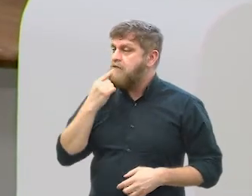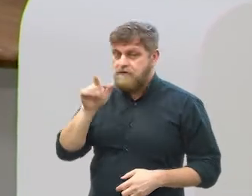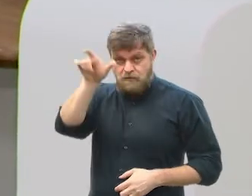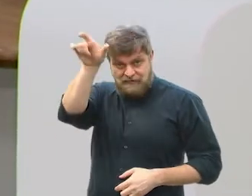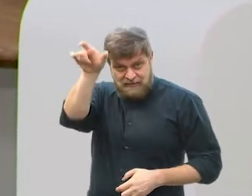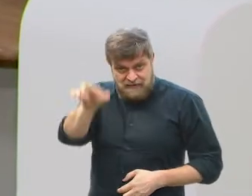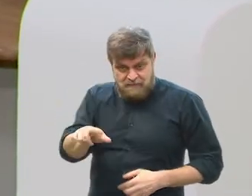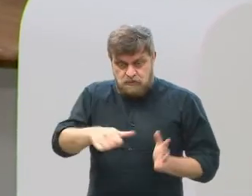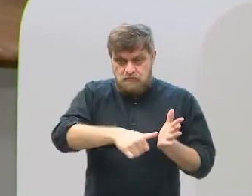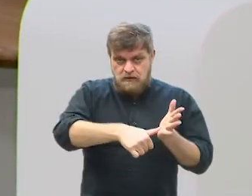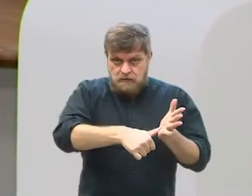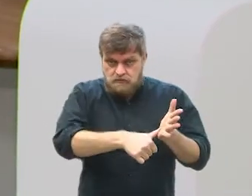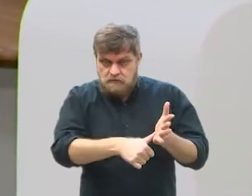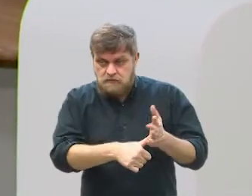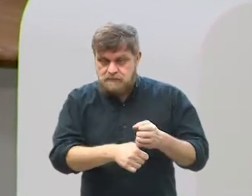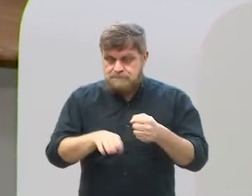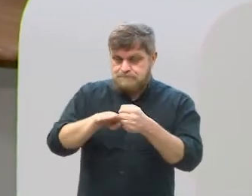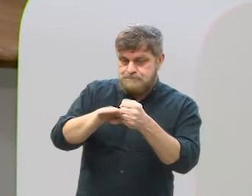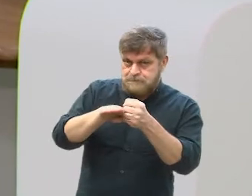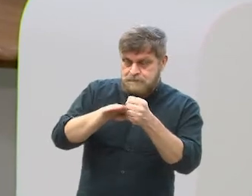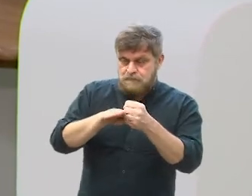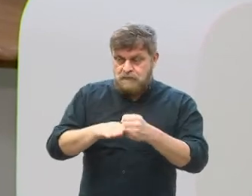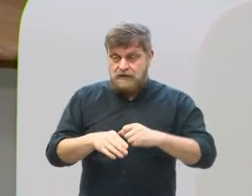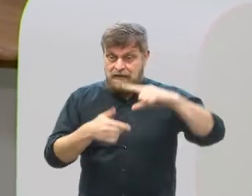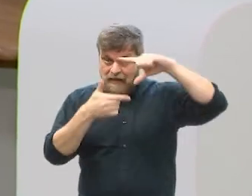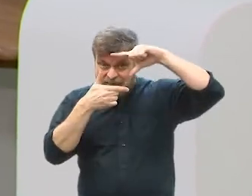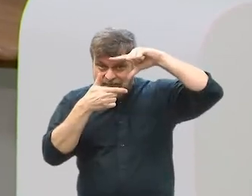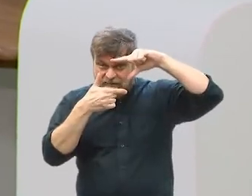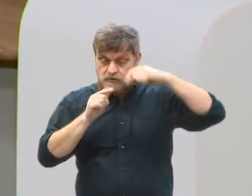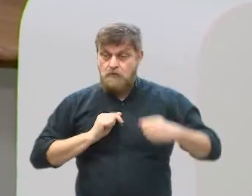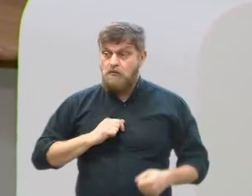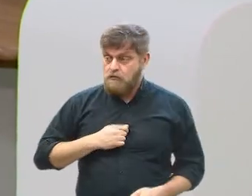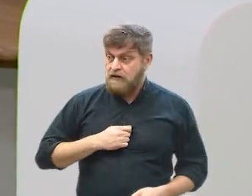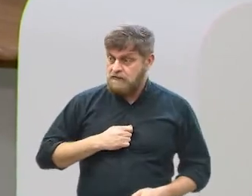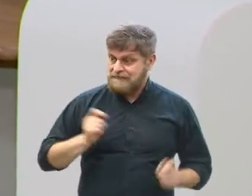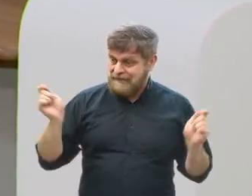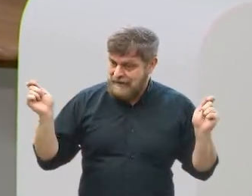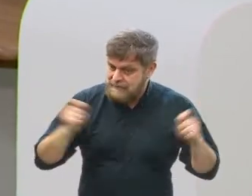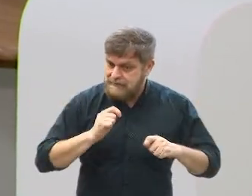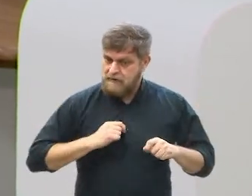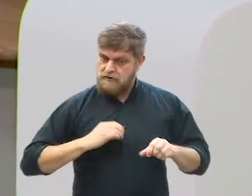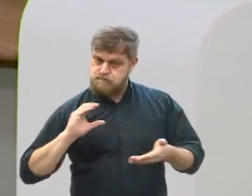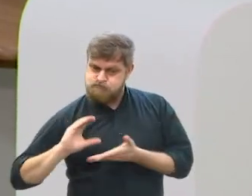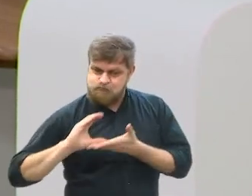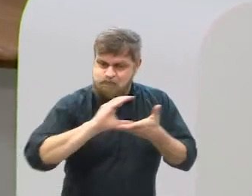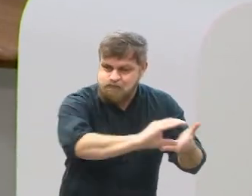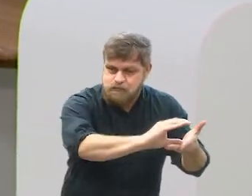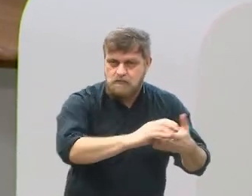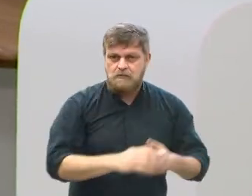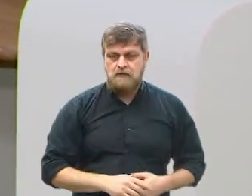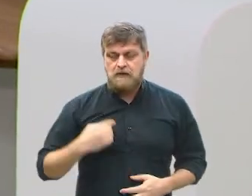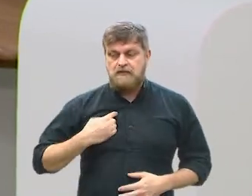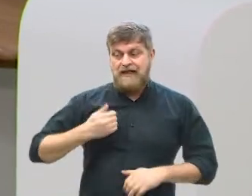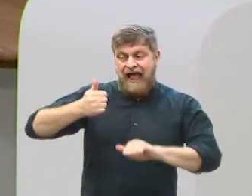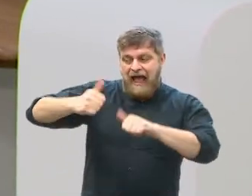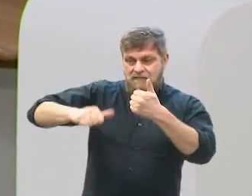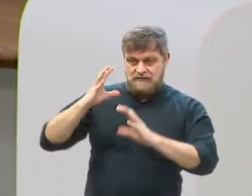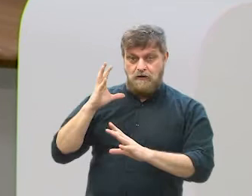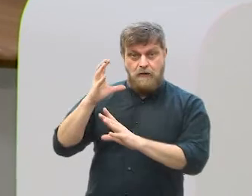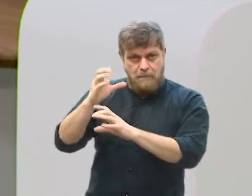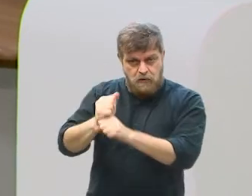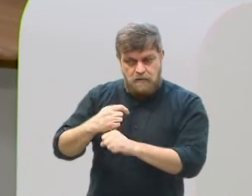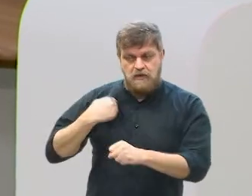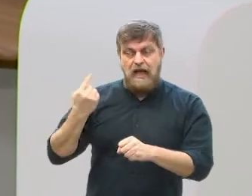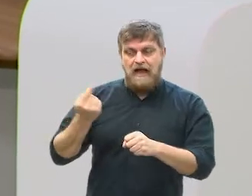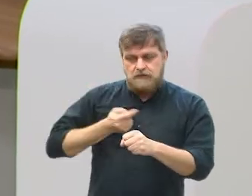do cliente ele é moderado, é conservador ou arrojado. Baseado nessa análise, é o que a gente